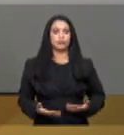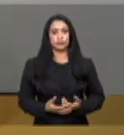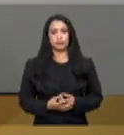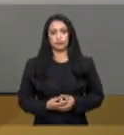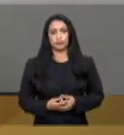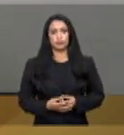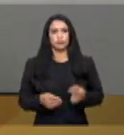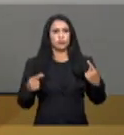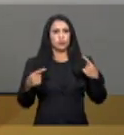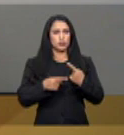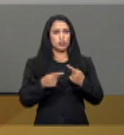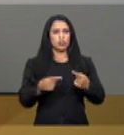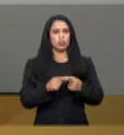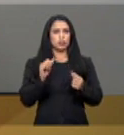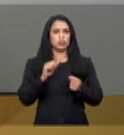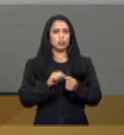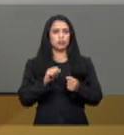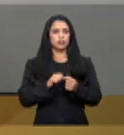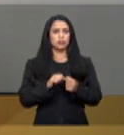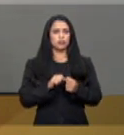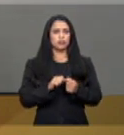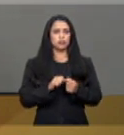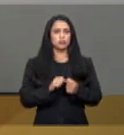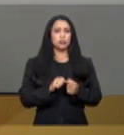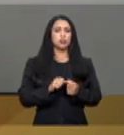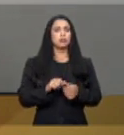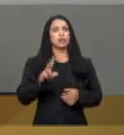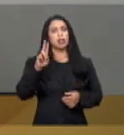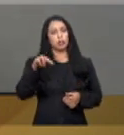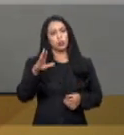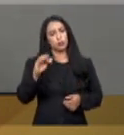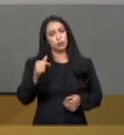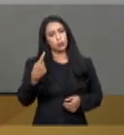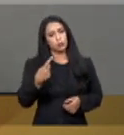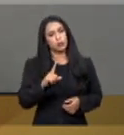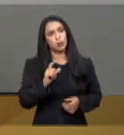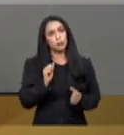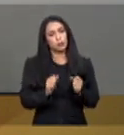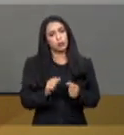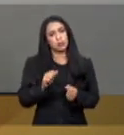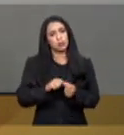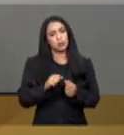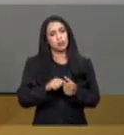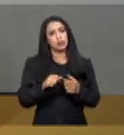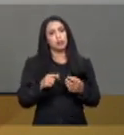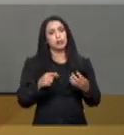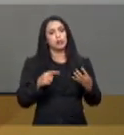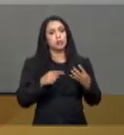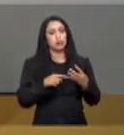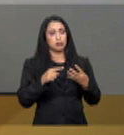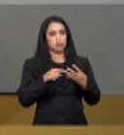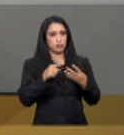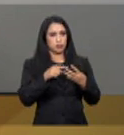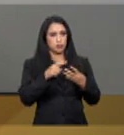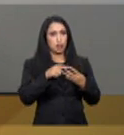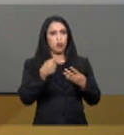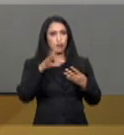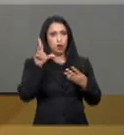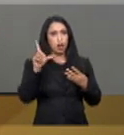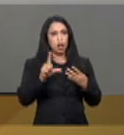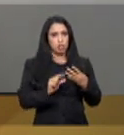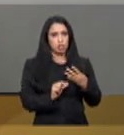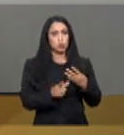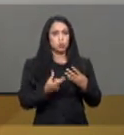O questionamento formulado pela embargante pode ser assim tomado nos itens que então resumo